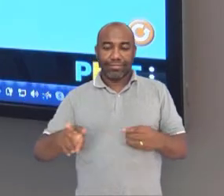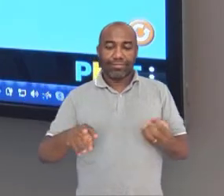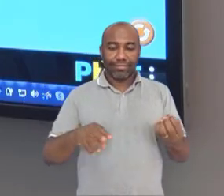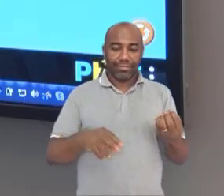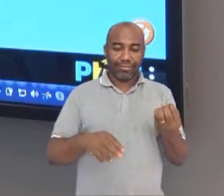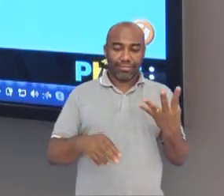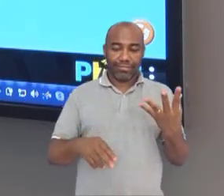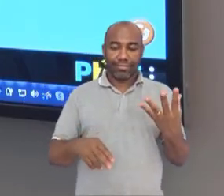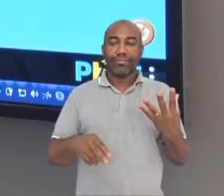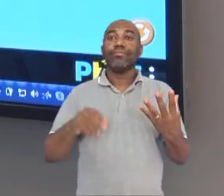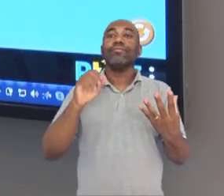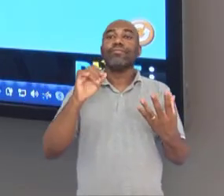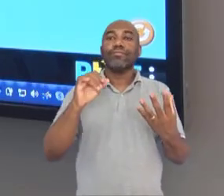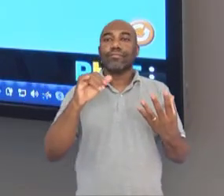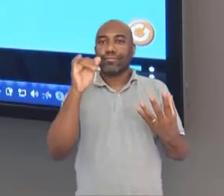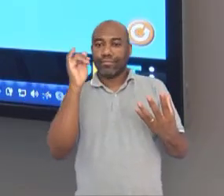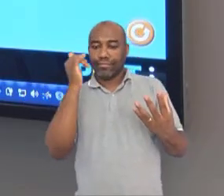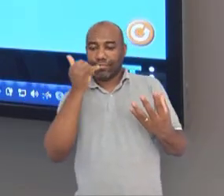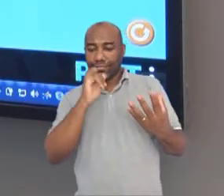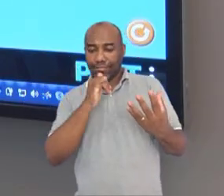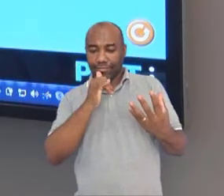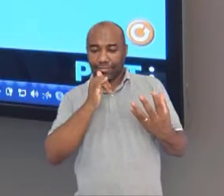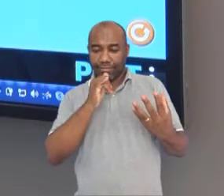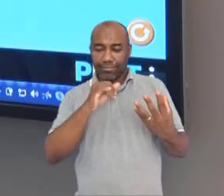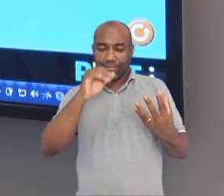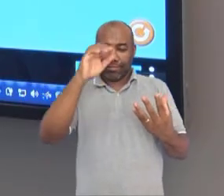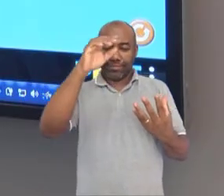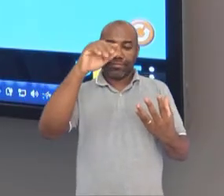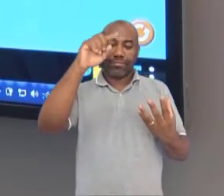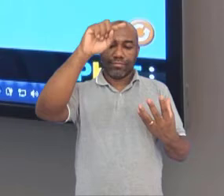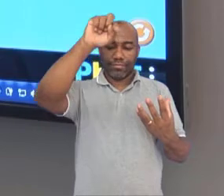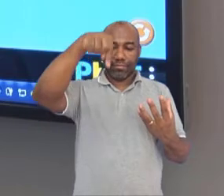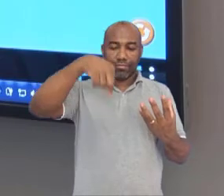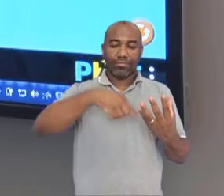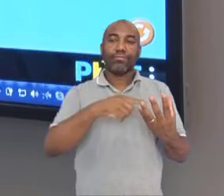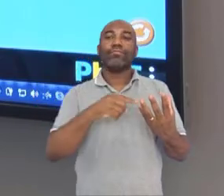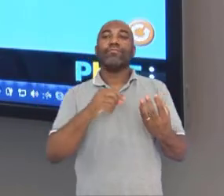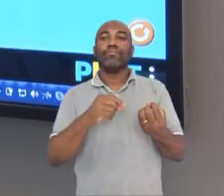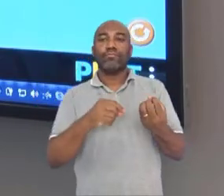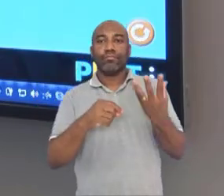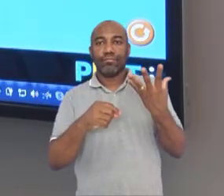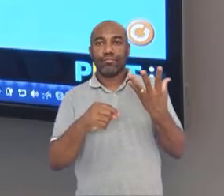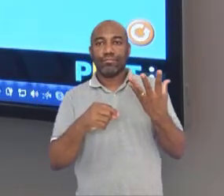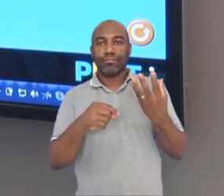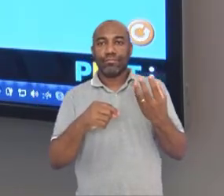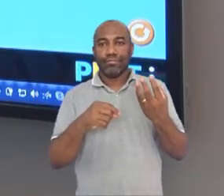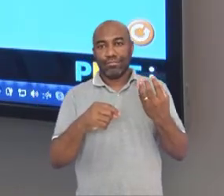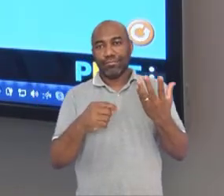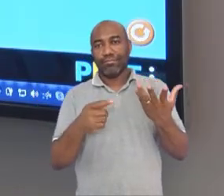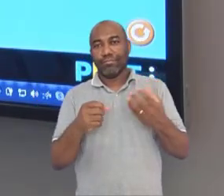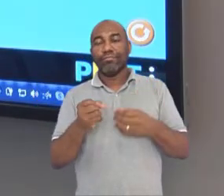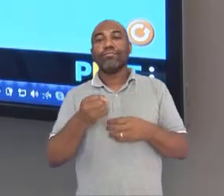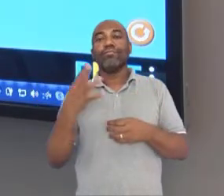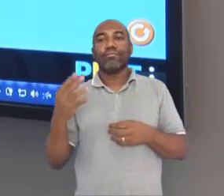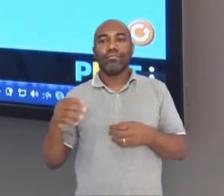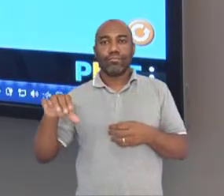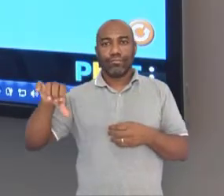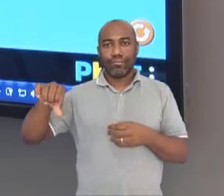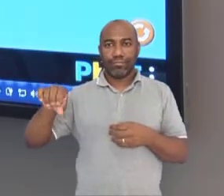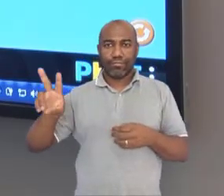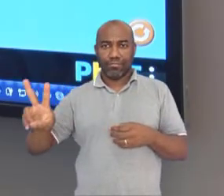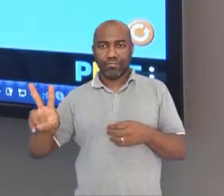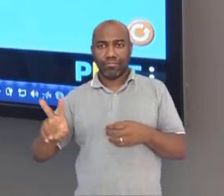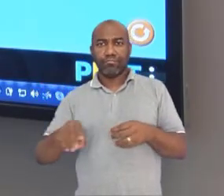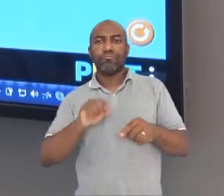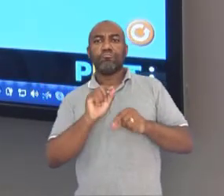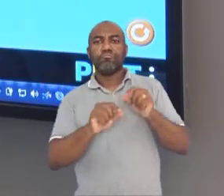estará recebendo um total de 9 volts. O que tem de especial nesse